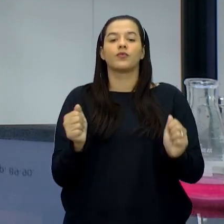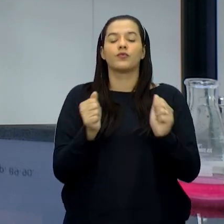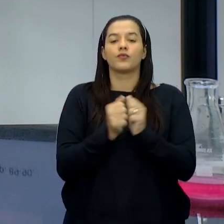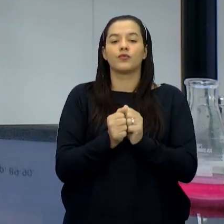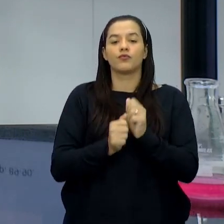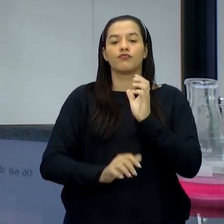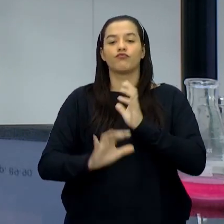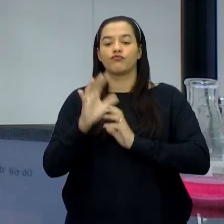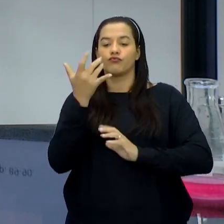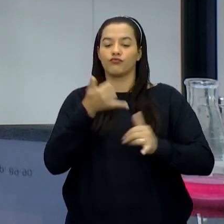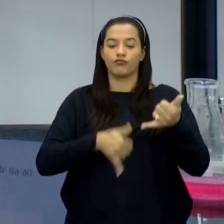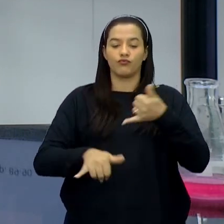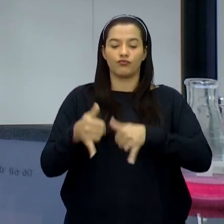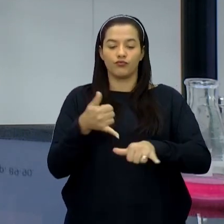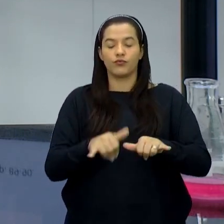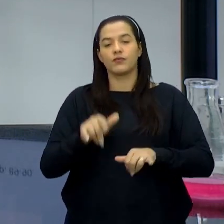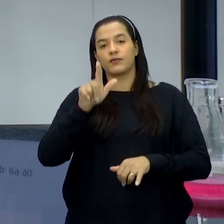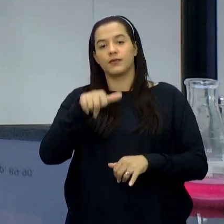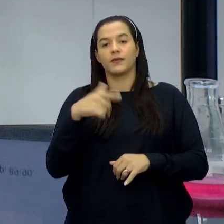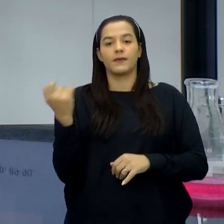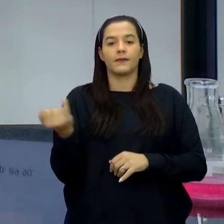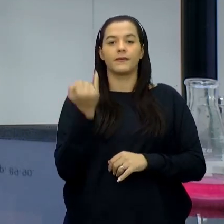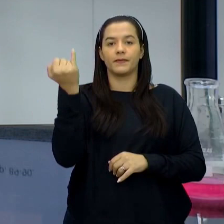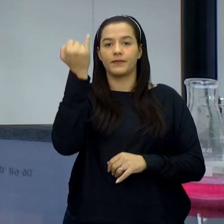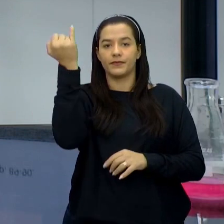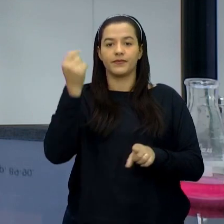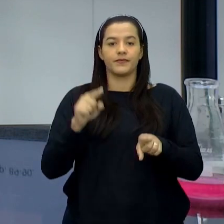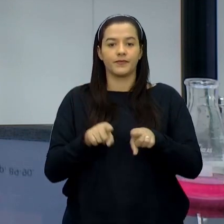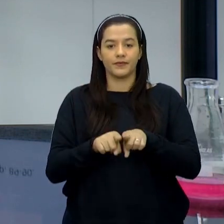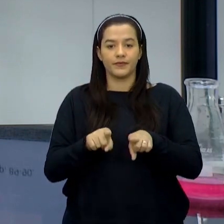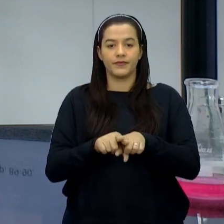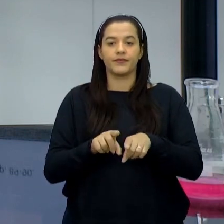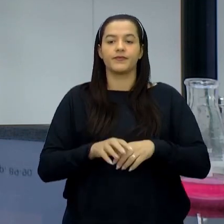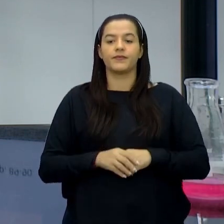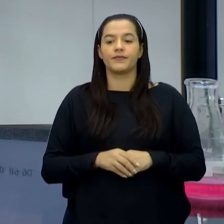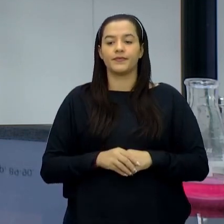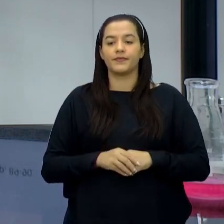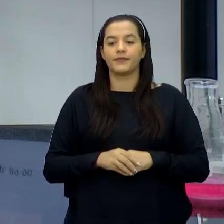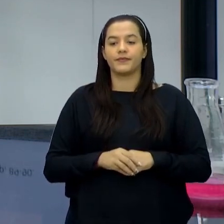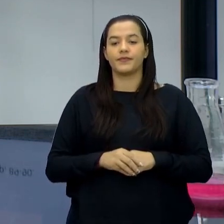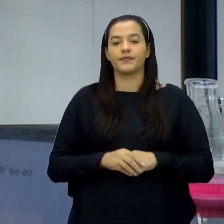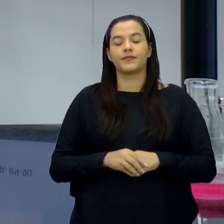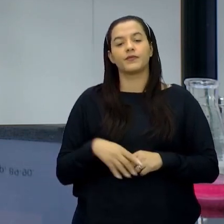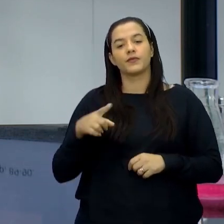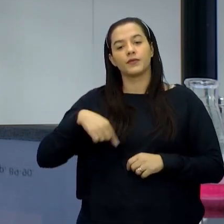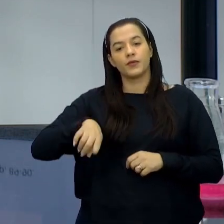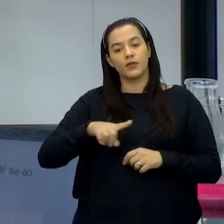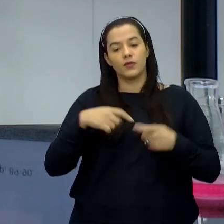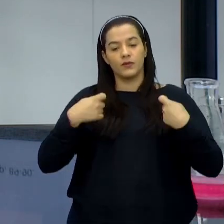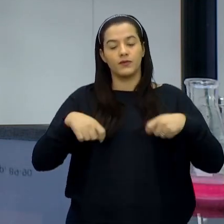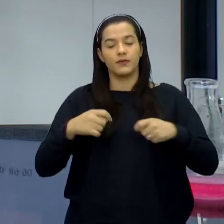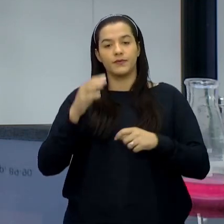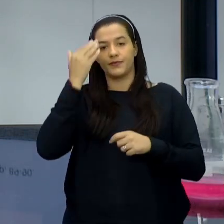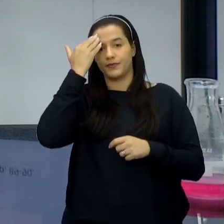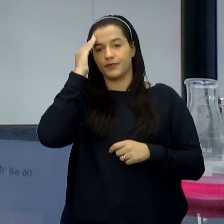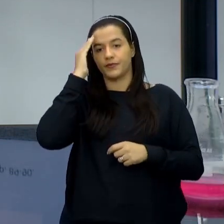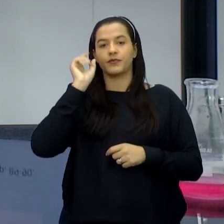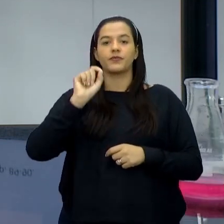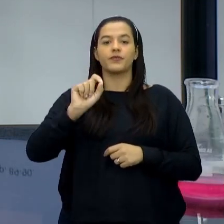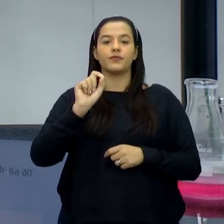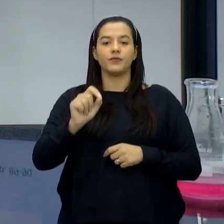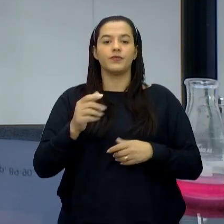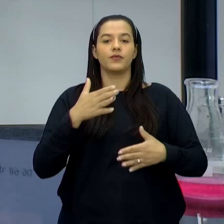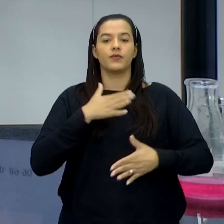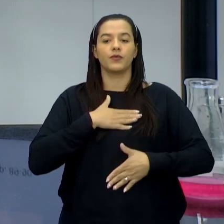as reações químicas. Isso é muito importante também, pessoal, né? Que a gente tem que entender que o nosso corpo,